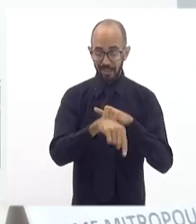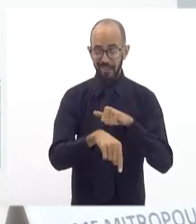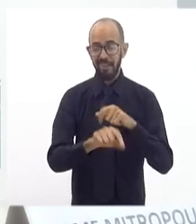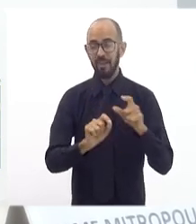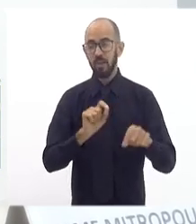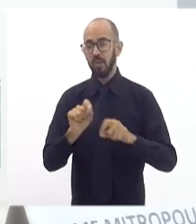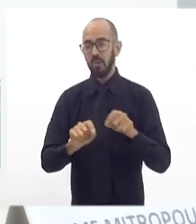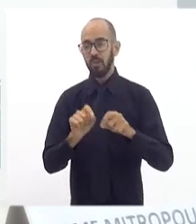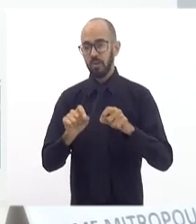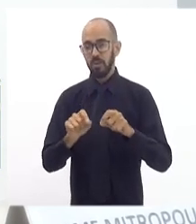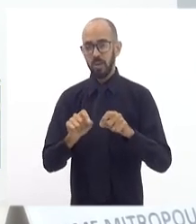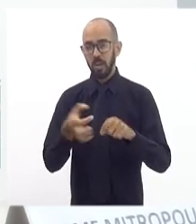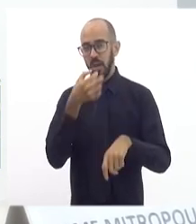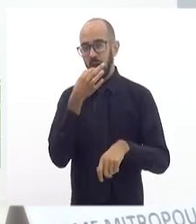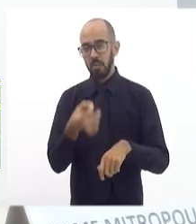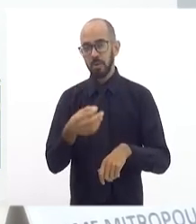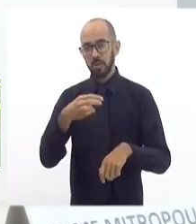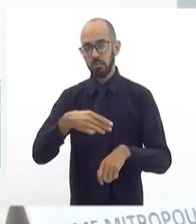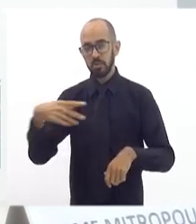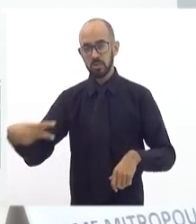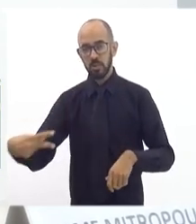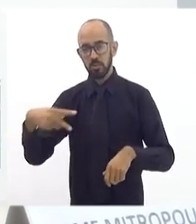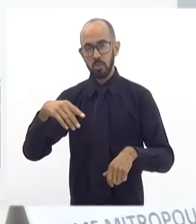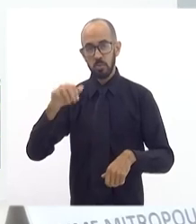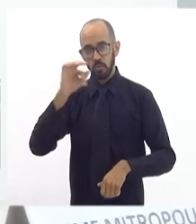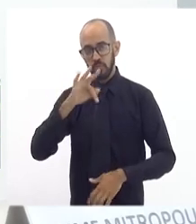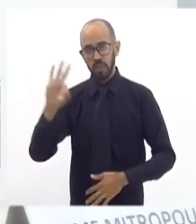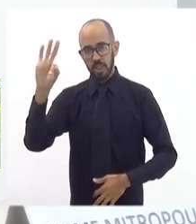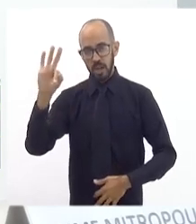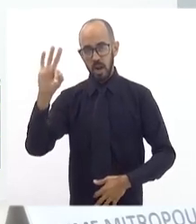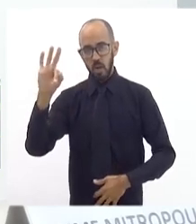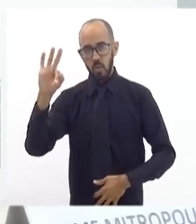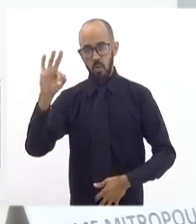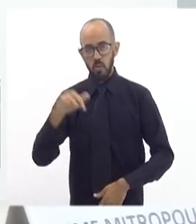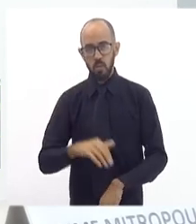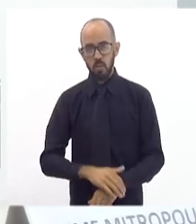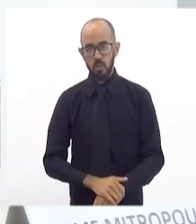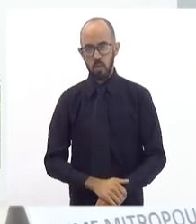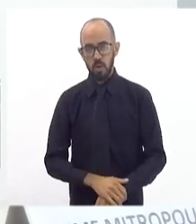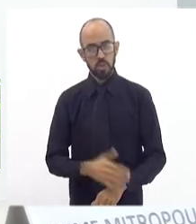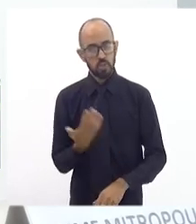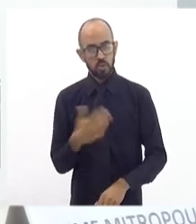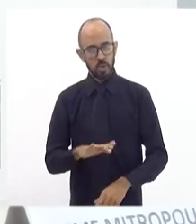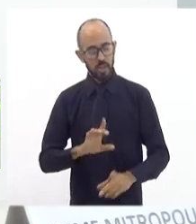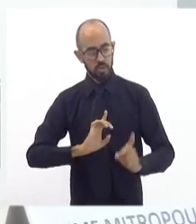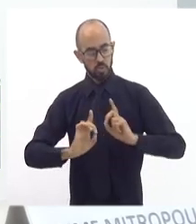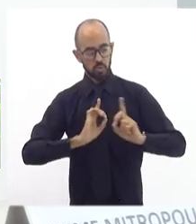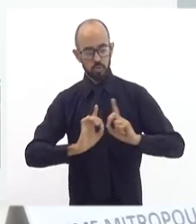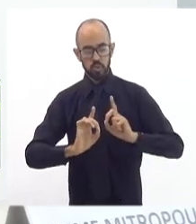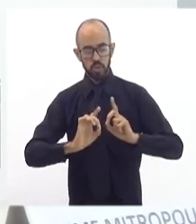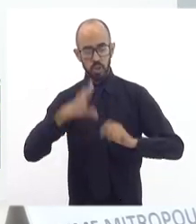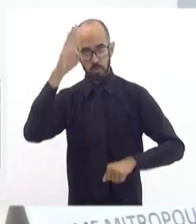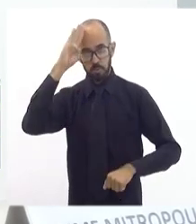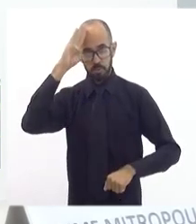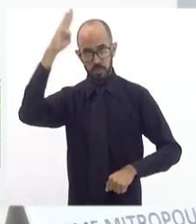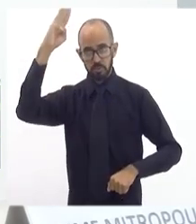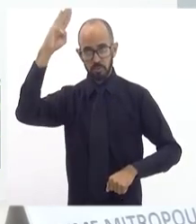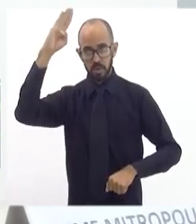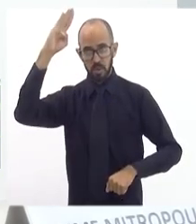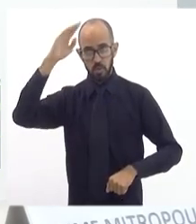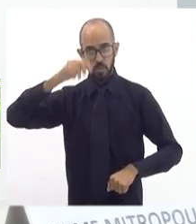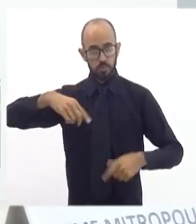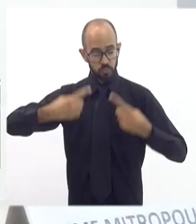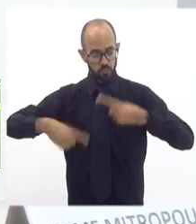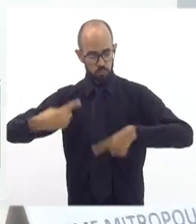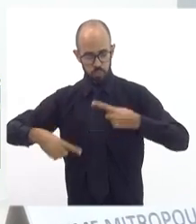posição do Ministério Público Federal não vamos discutir nesse momento a prioridade que foi feito no âmbito